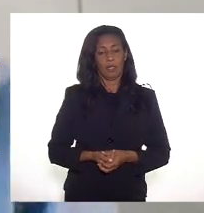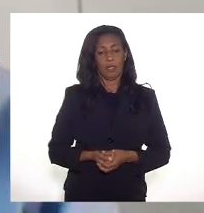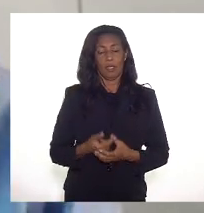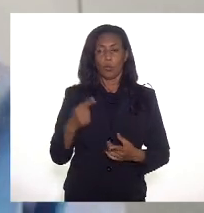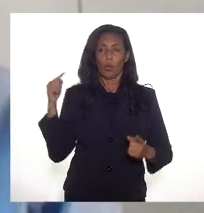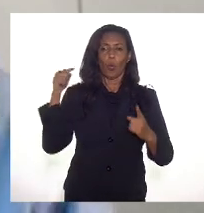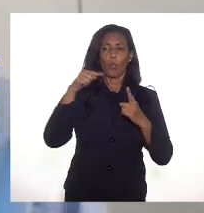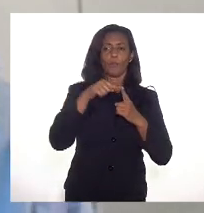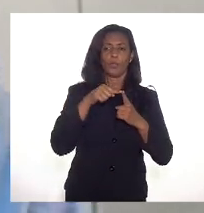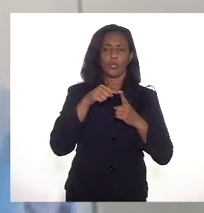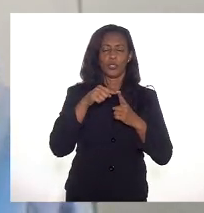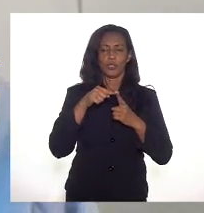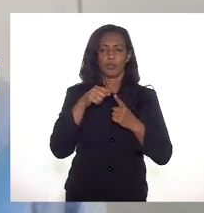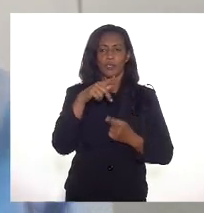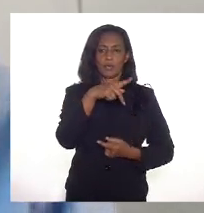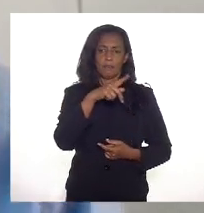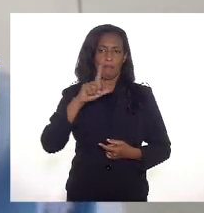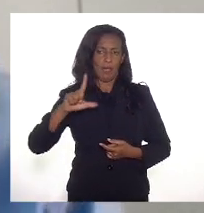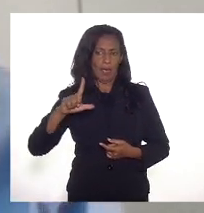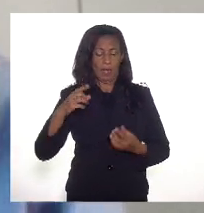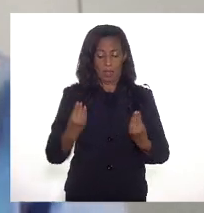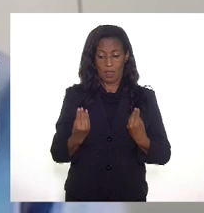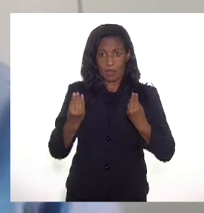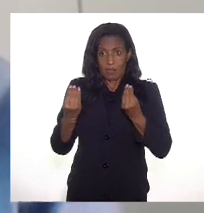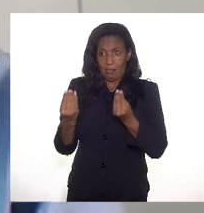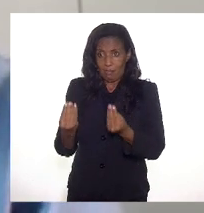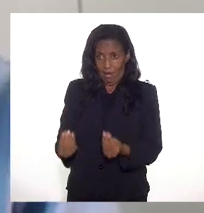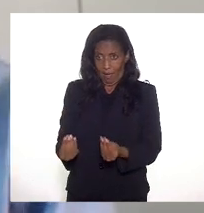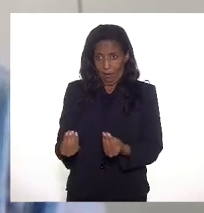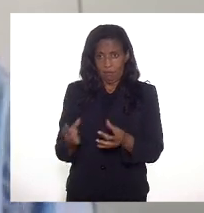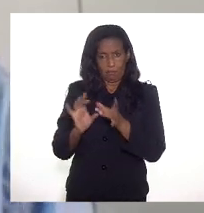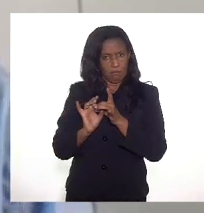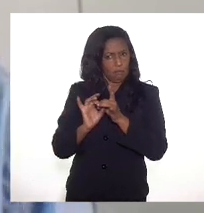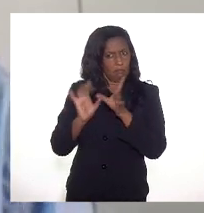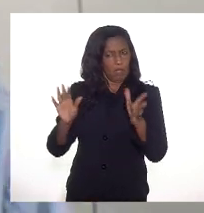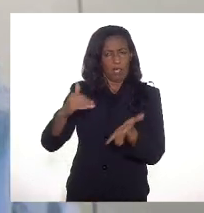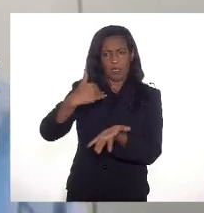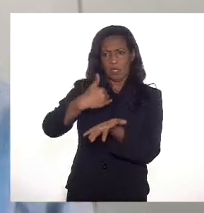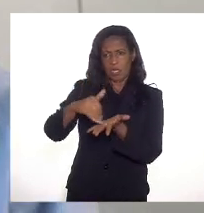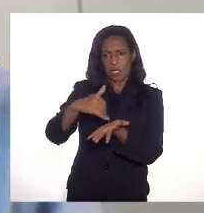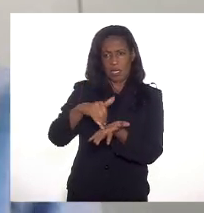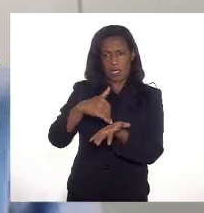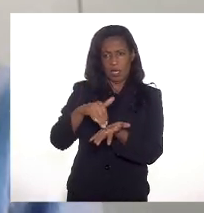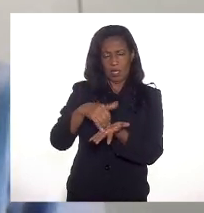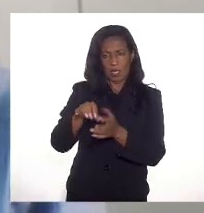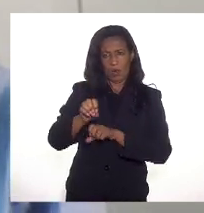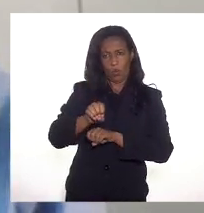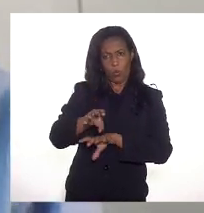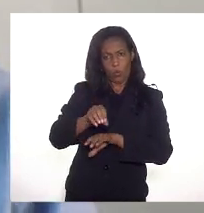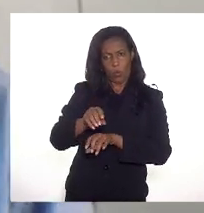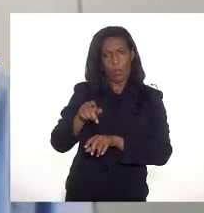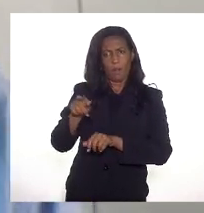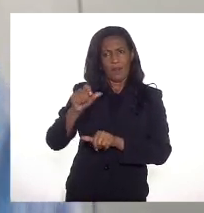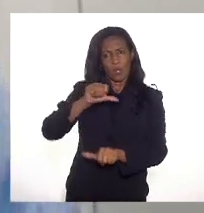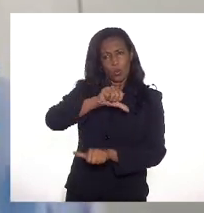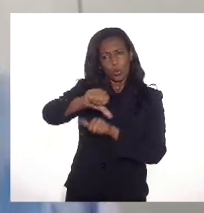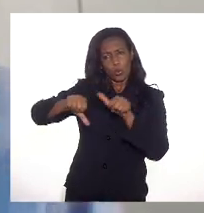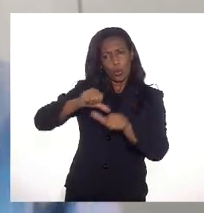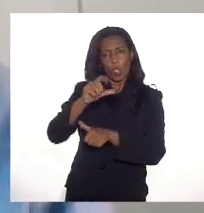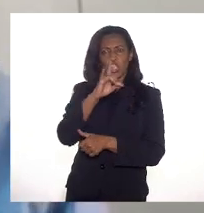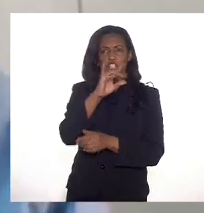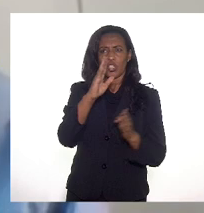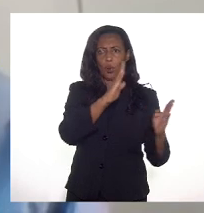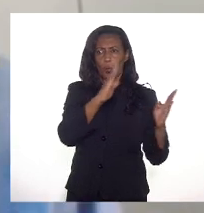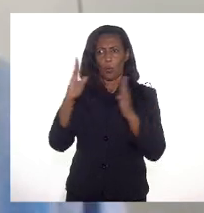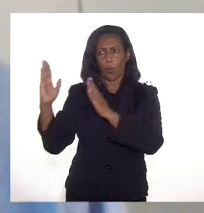bem objetiva com esse PL? Dá autorização para o secretário de Educação para que ele possa mexer no calendário letivo